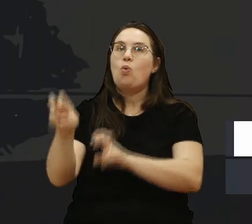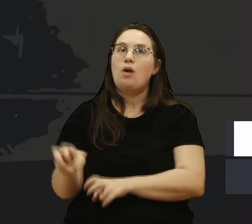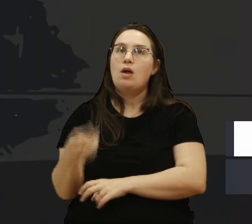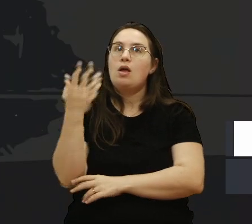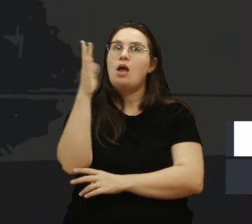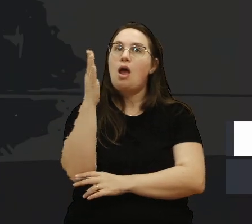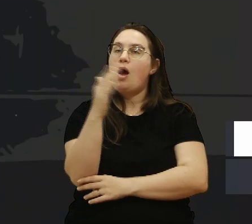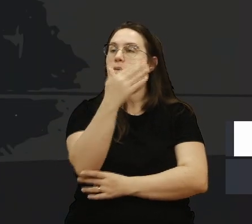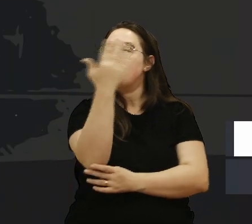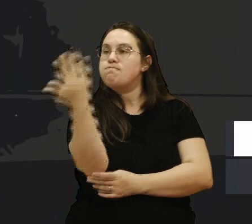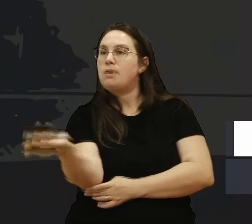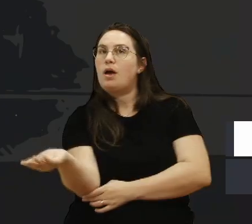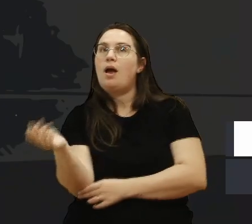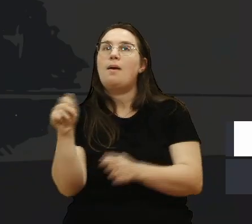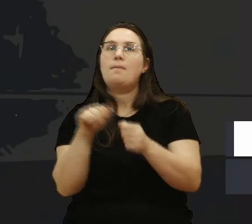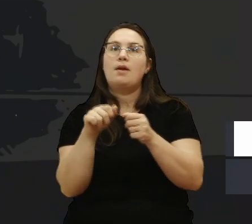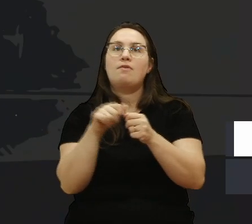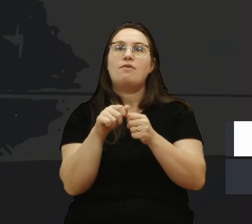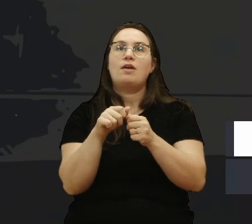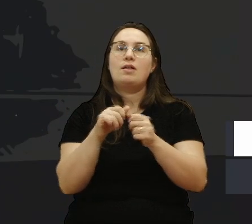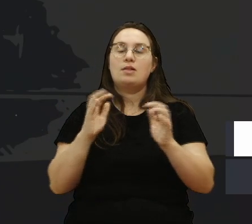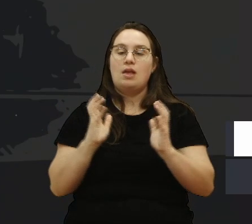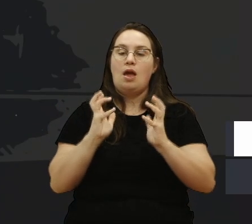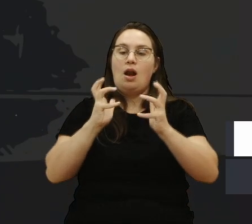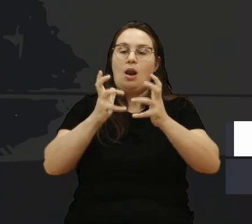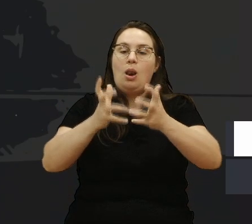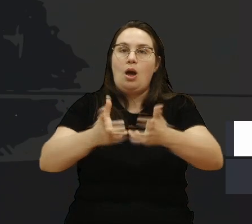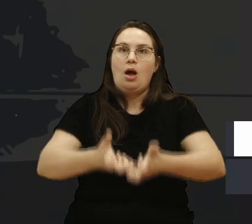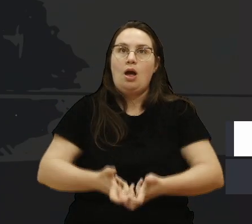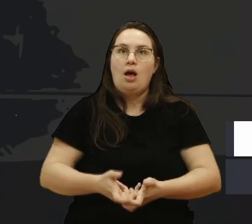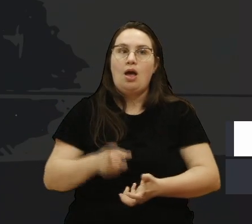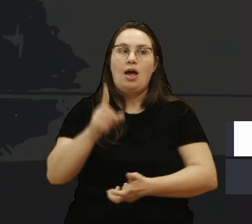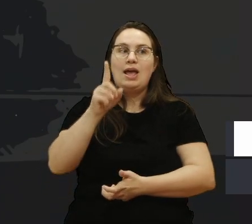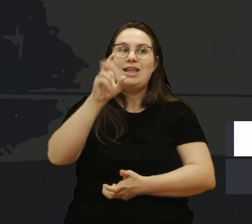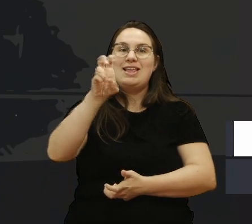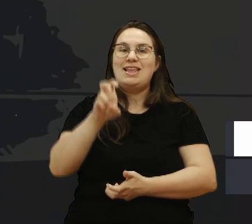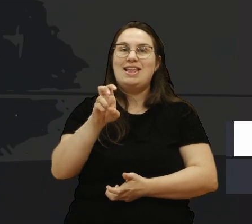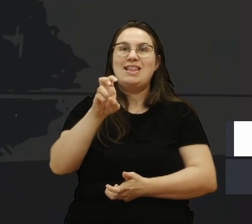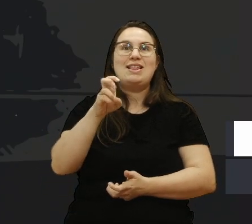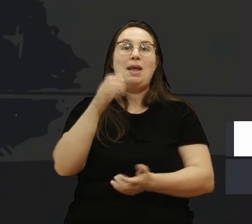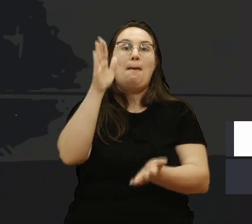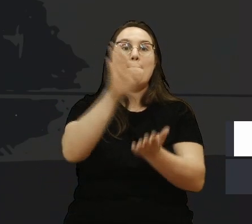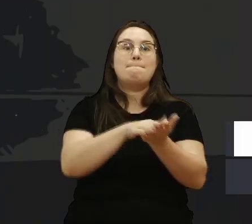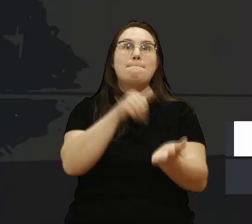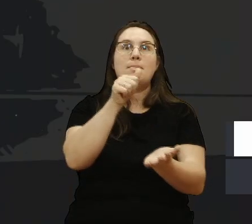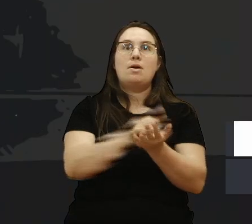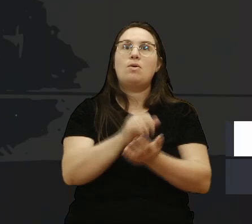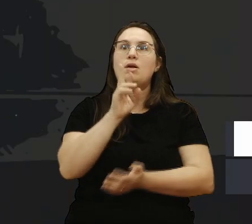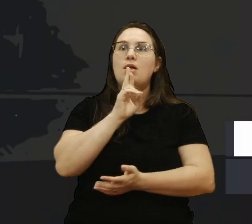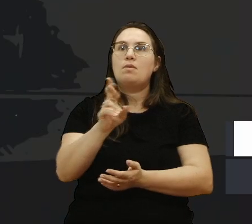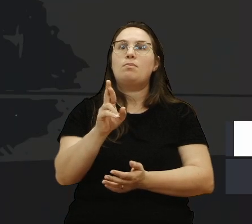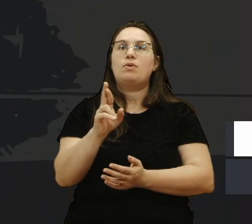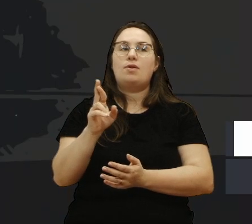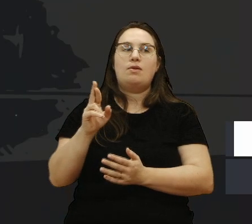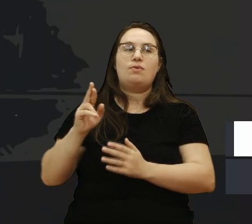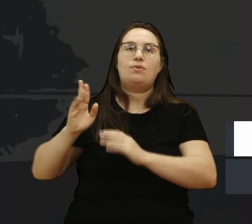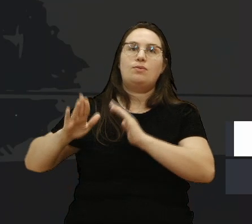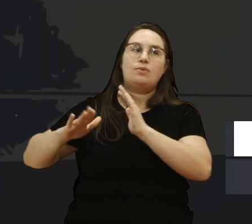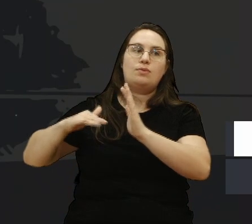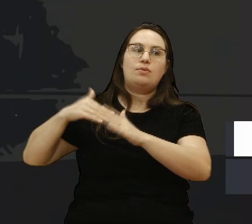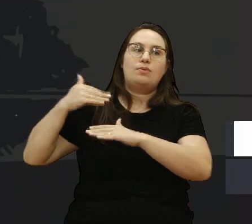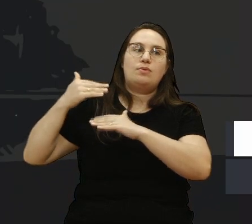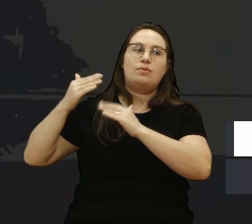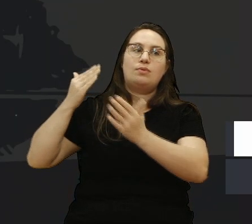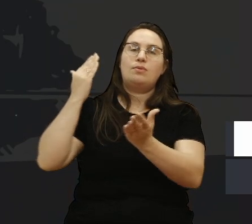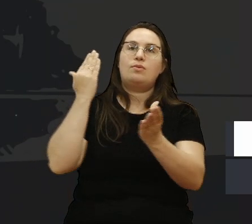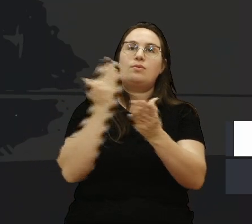uma árvore para fazer a garagem do trator, 10, 15 mil de multa e ainda responde processo. Por que que a